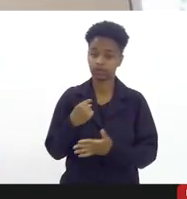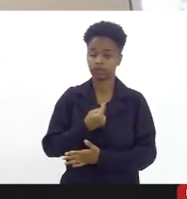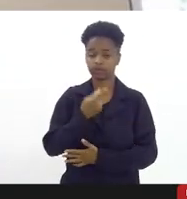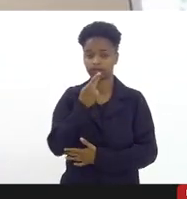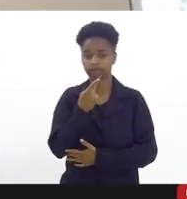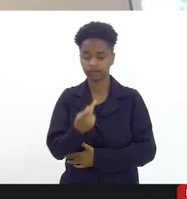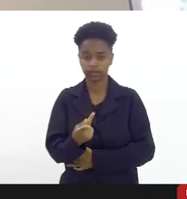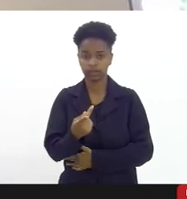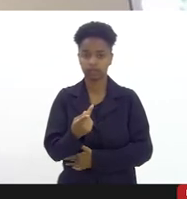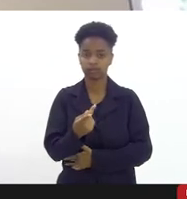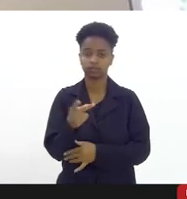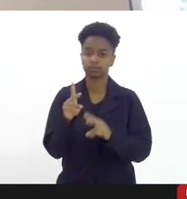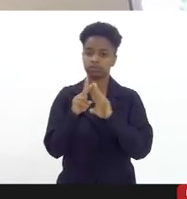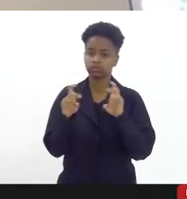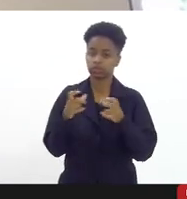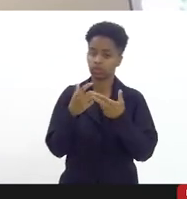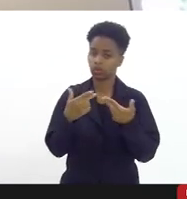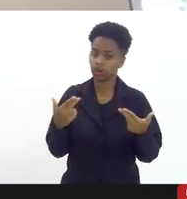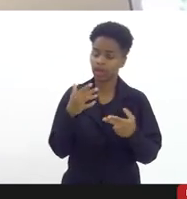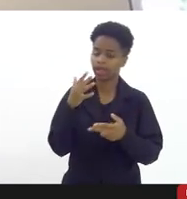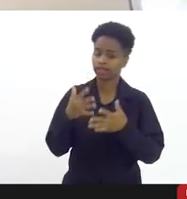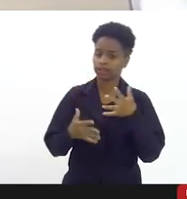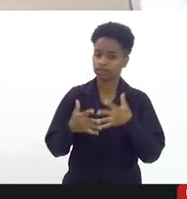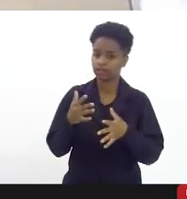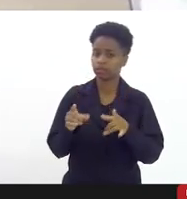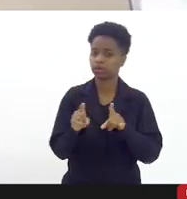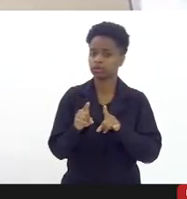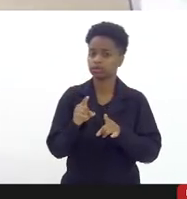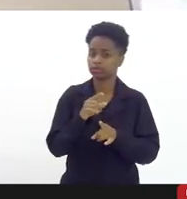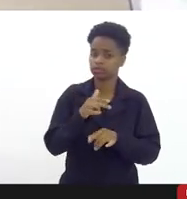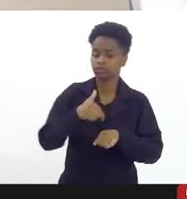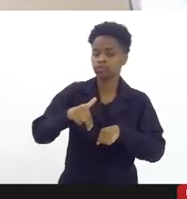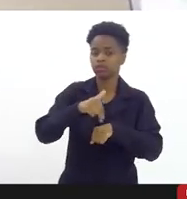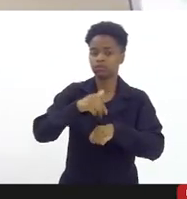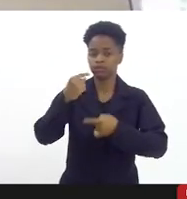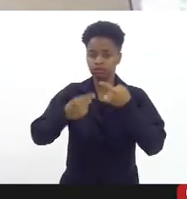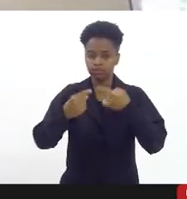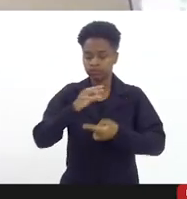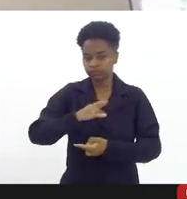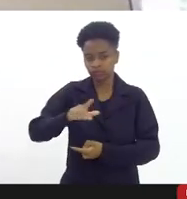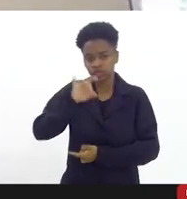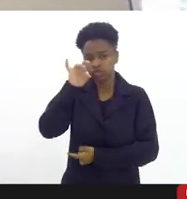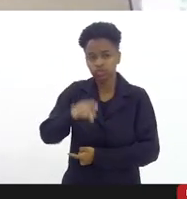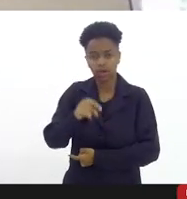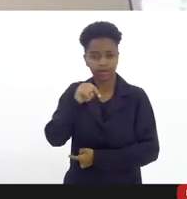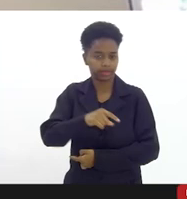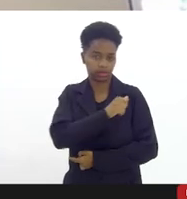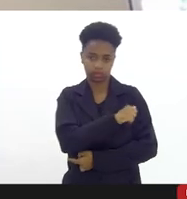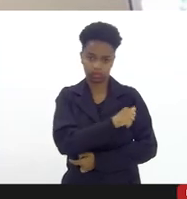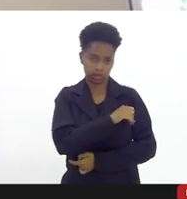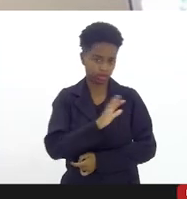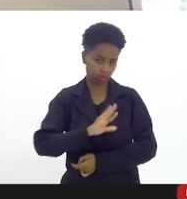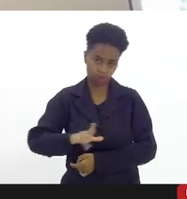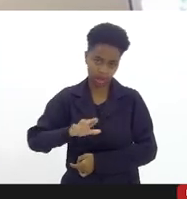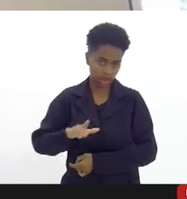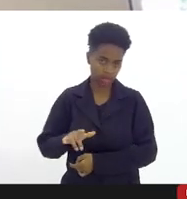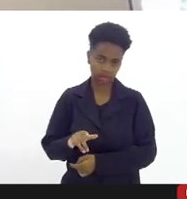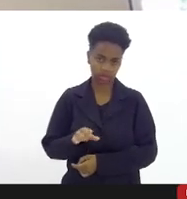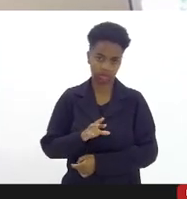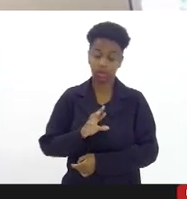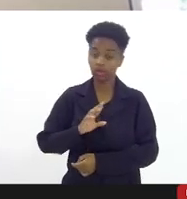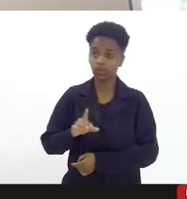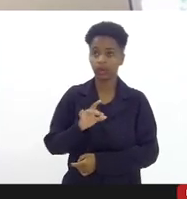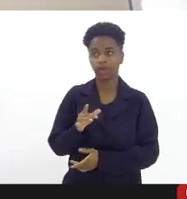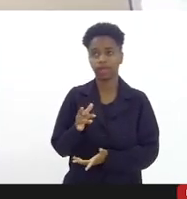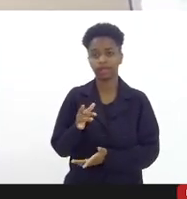de algo que vai interferir num debate de com o hino nacional não é só o estado do Rio de Janeiro não é só